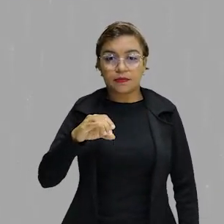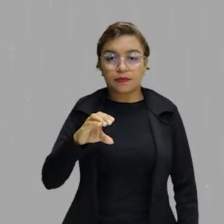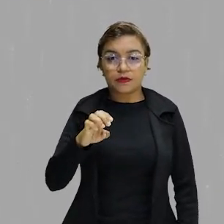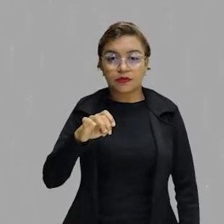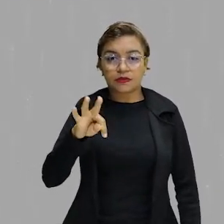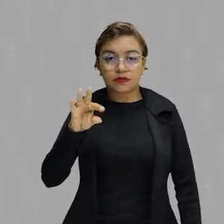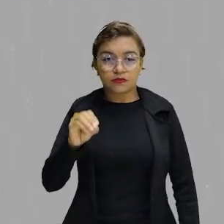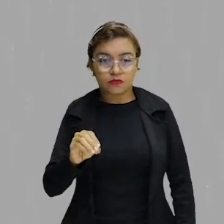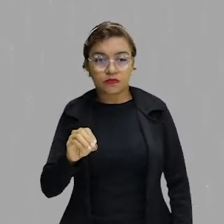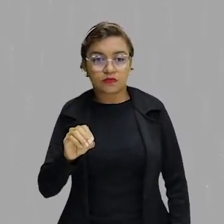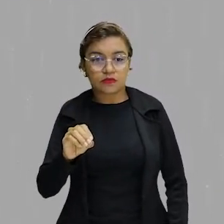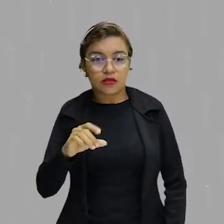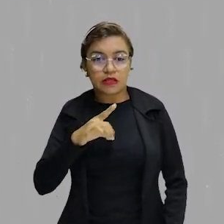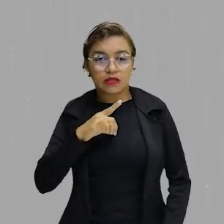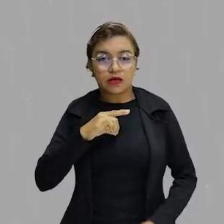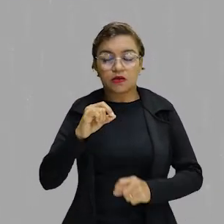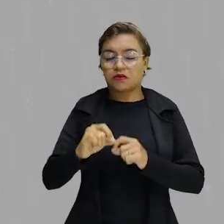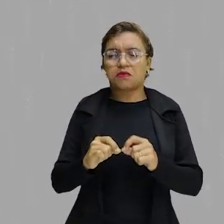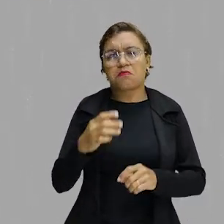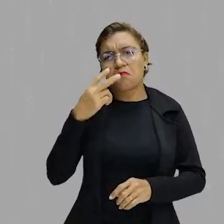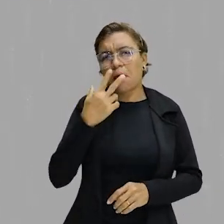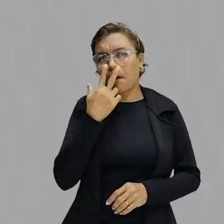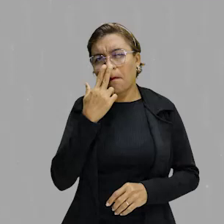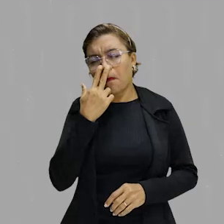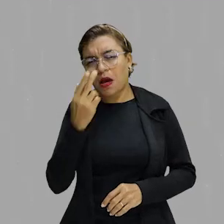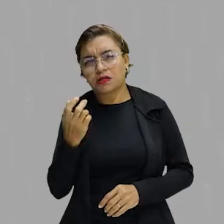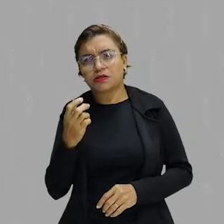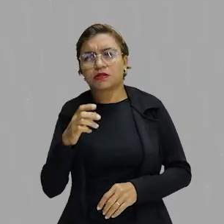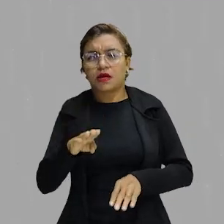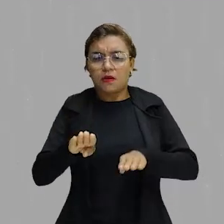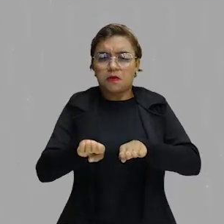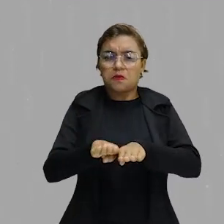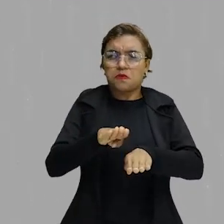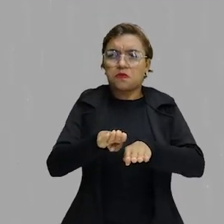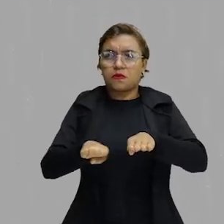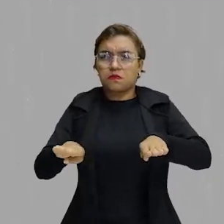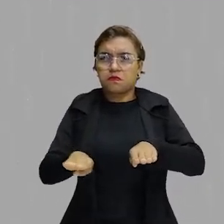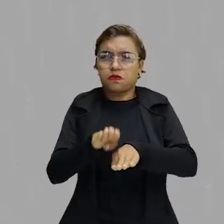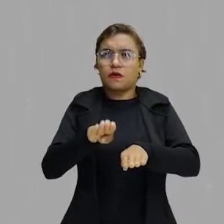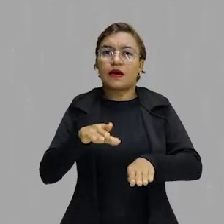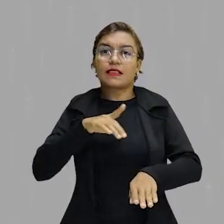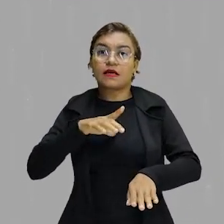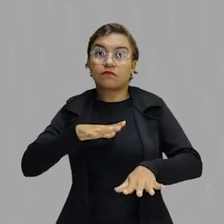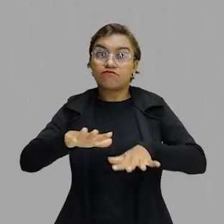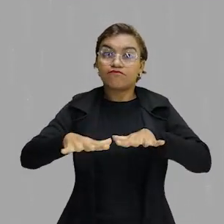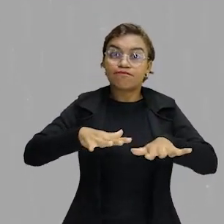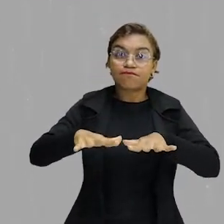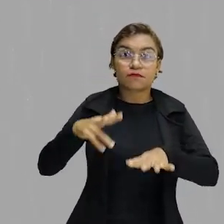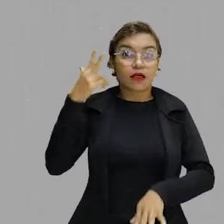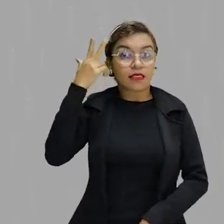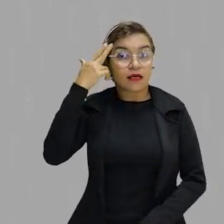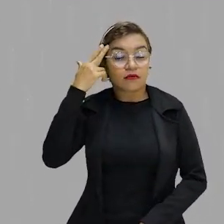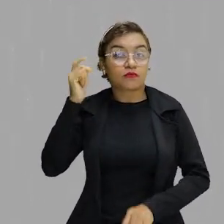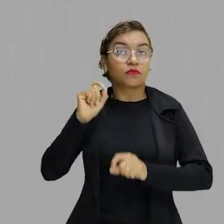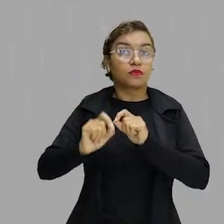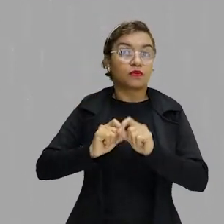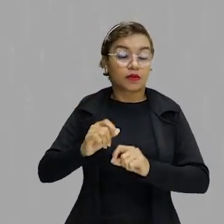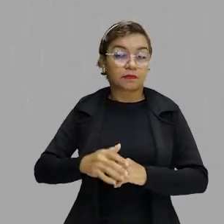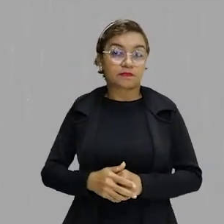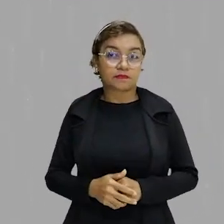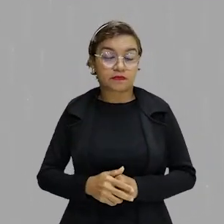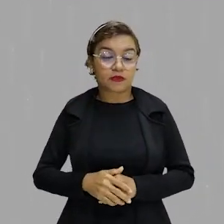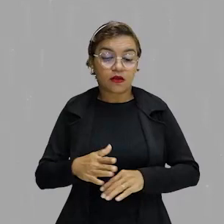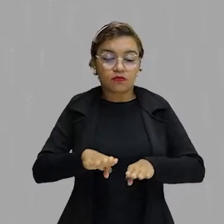vibração natural. Imagina duas placas se chocando, dois elementos se batendo. Há uma vibração natural e essa vibração vai fazer com